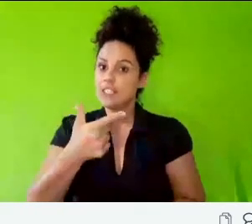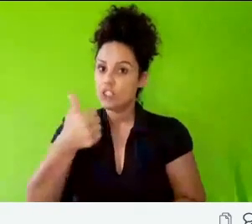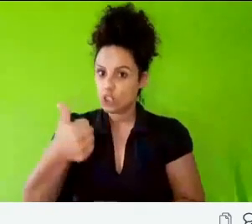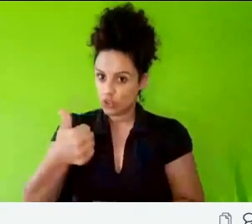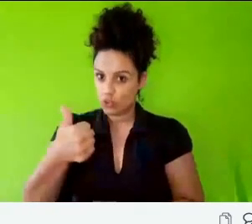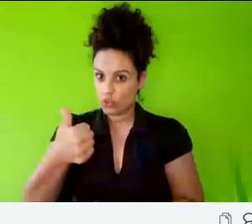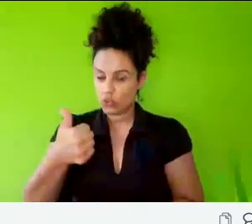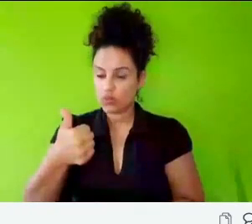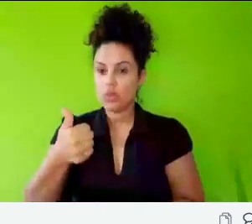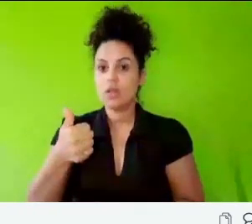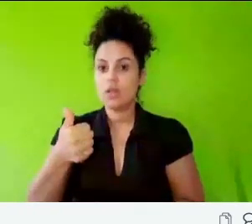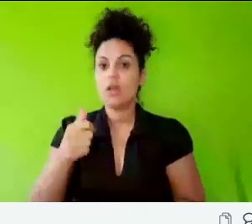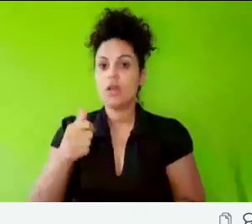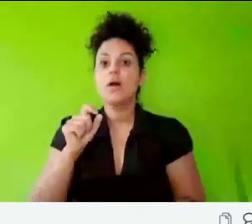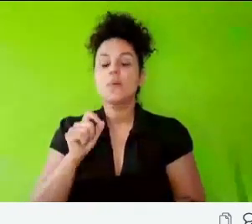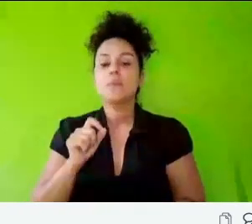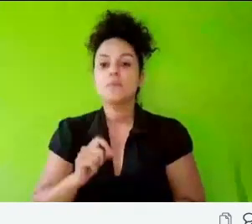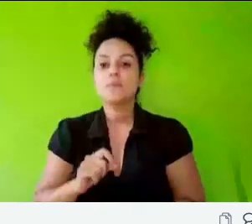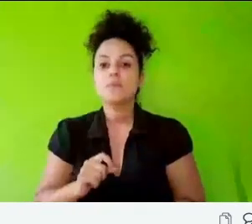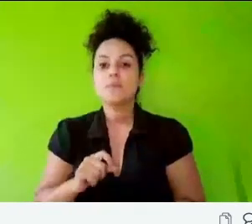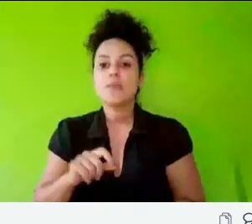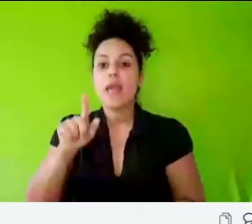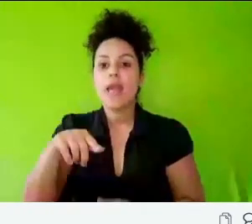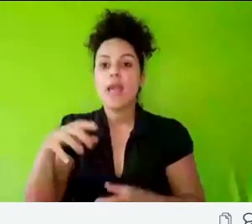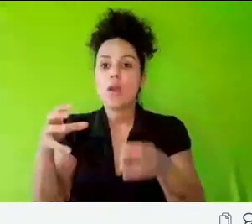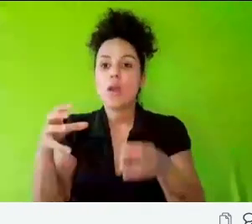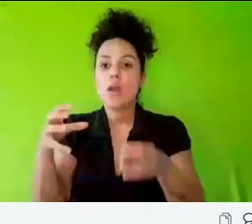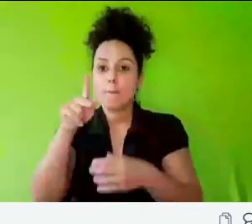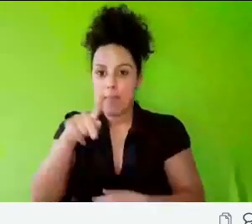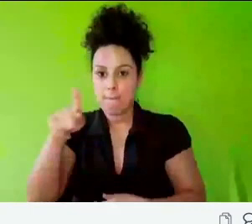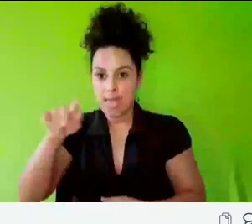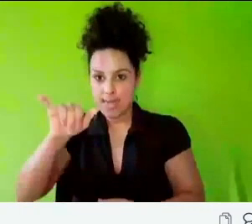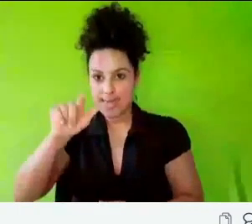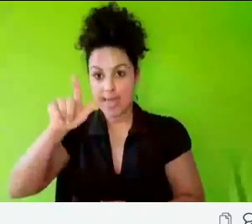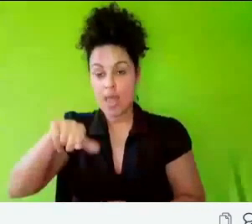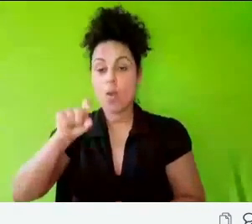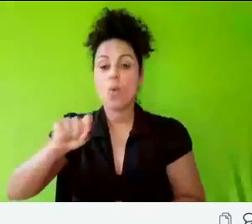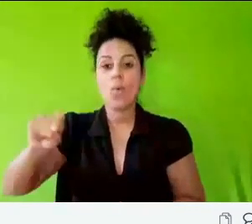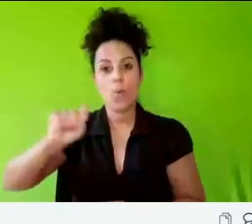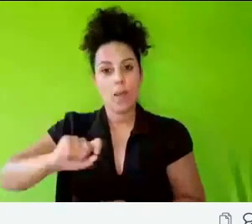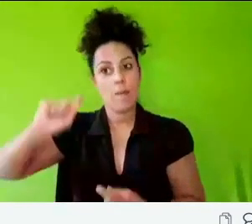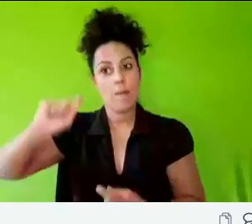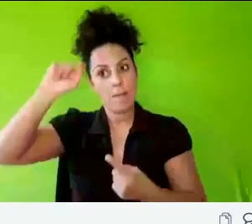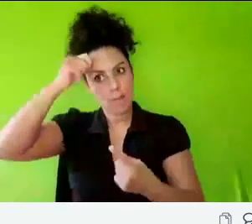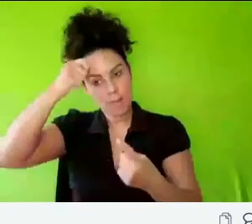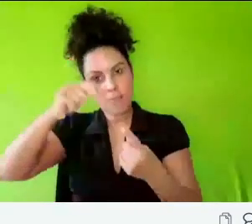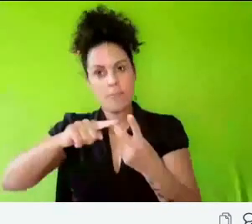Vagas chamadas PPIs, pretos, pardos e indígenas.